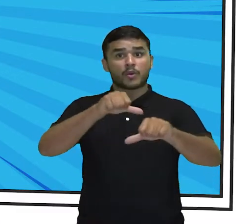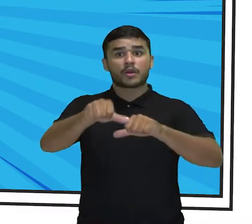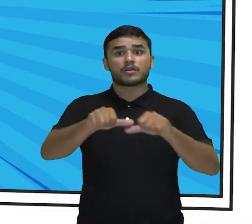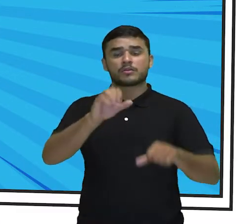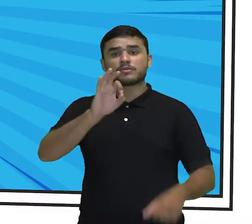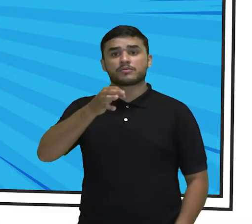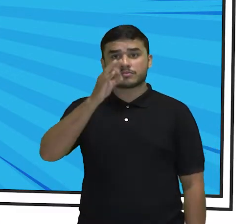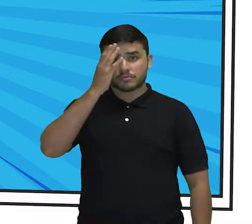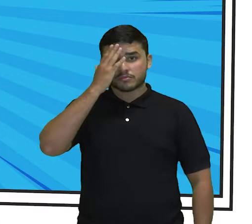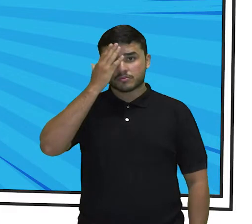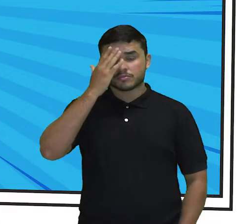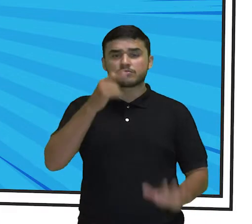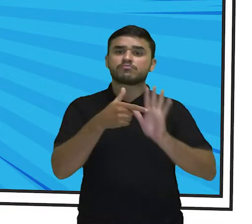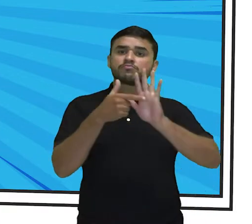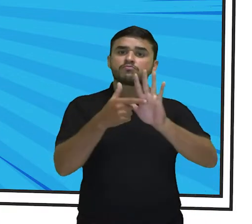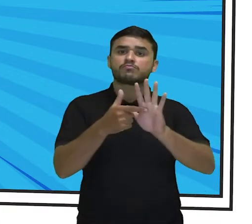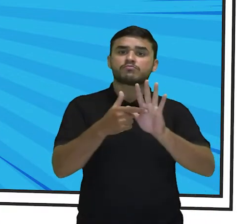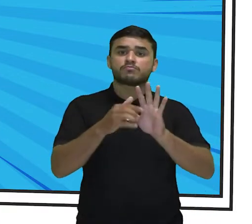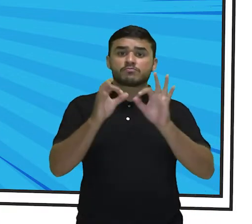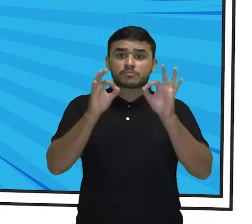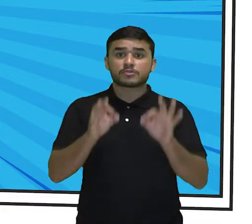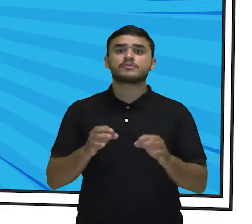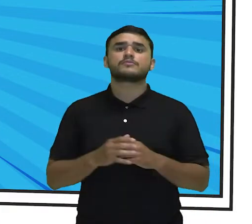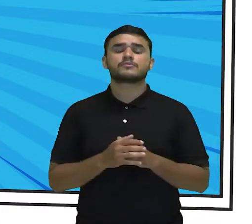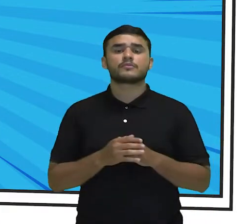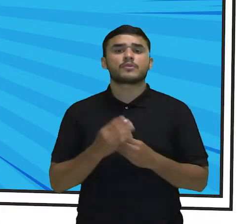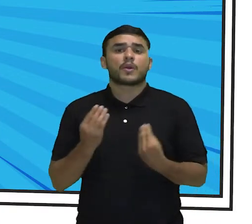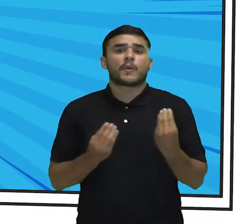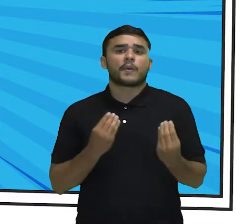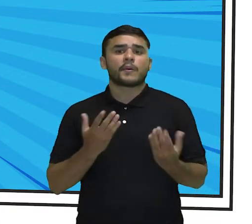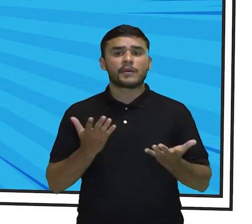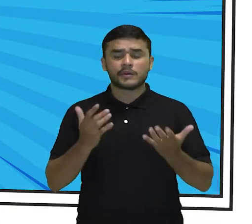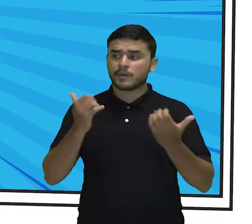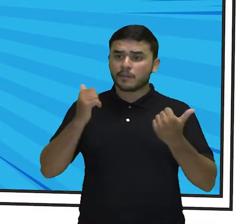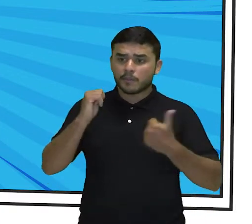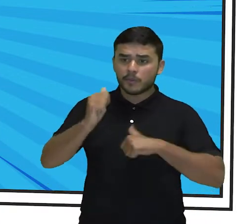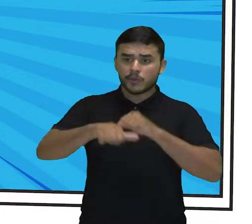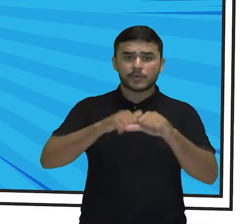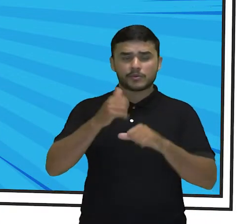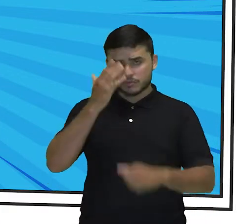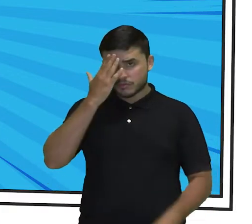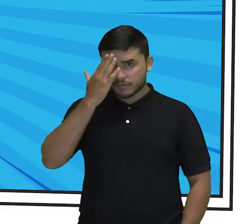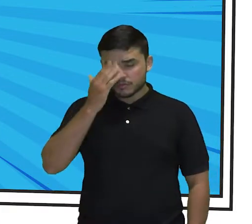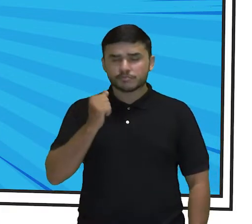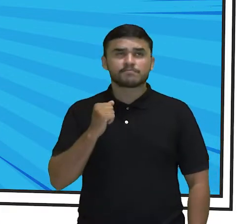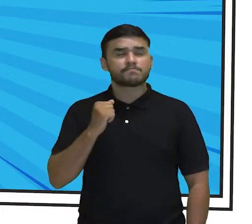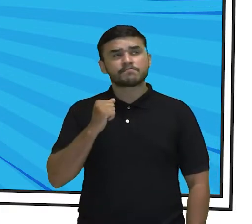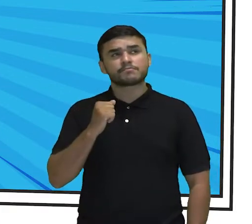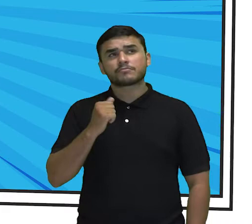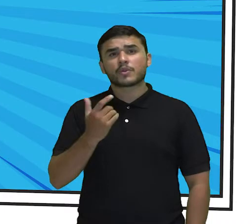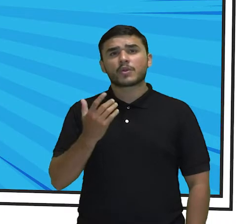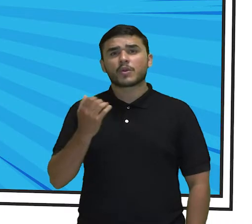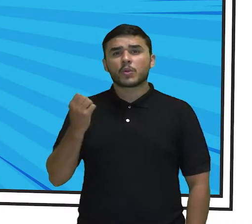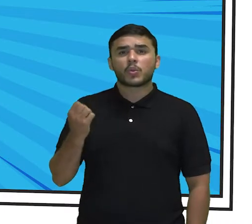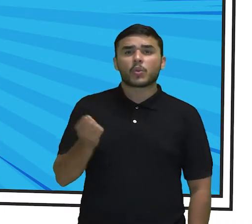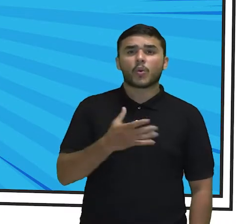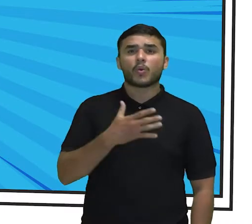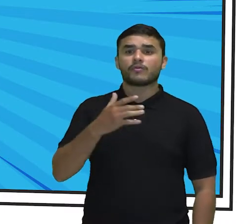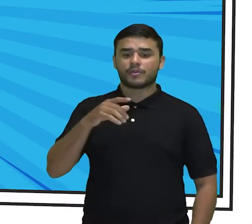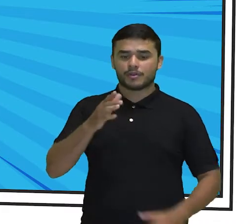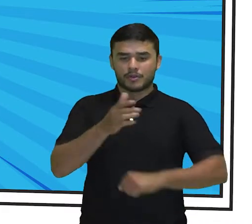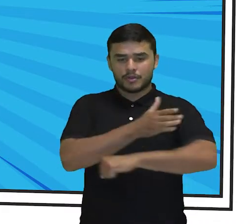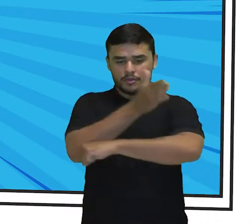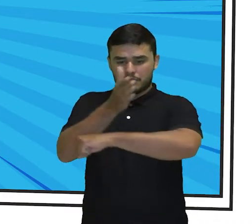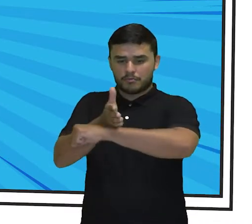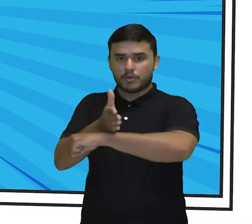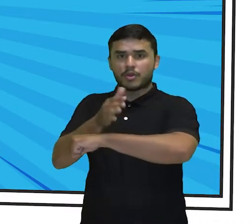a se apresentar de uma maneira muito garantida. O que isto mudará para um mundo moderno? Se a Igreja